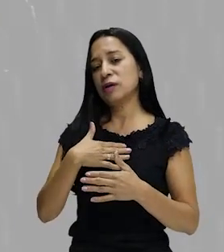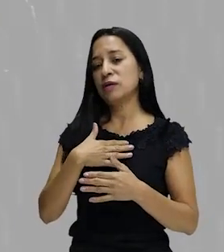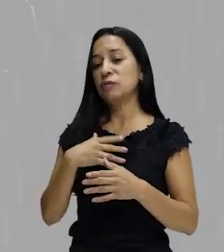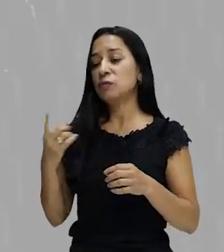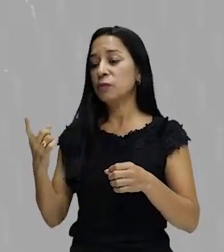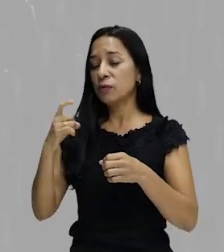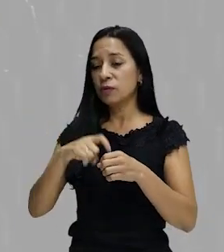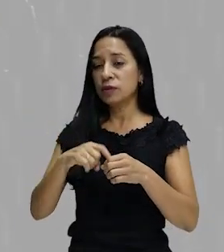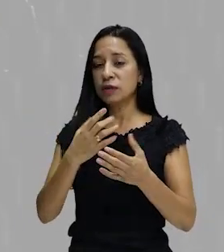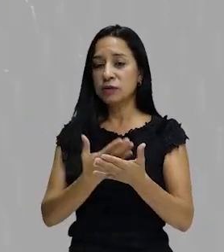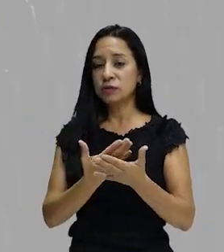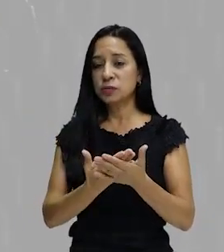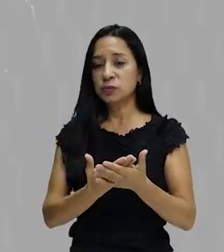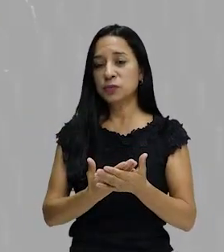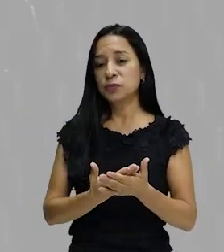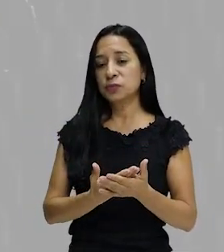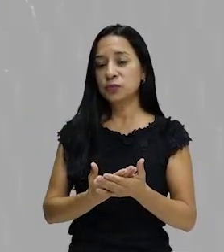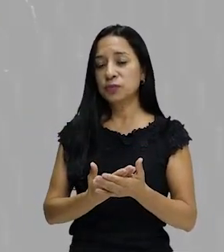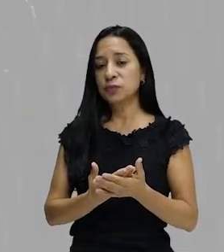mesmo não sendo numa sala de aula